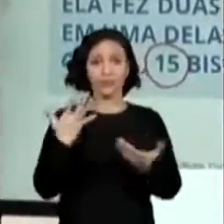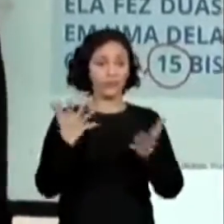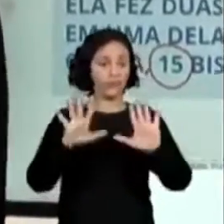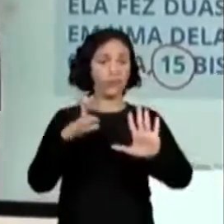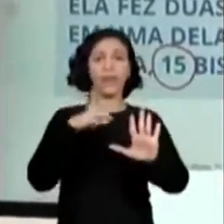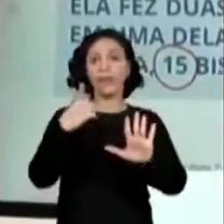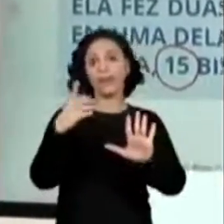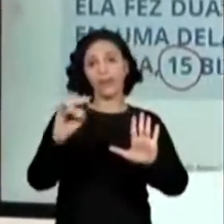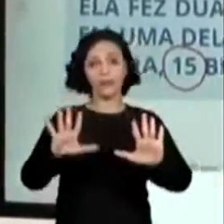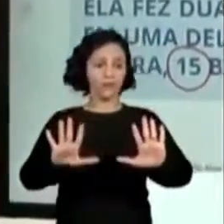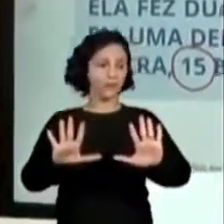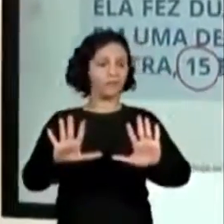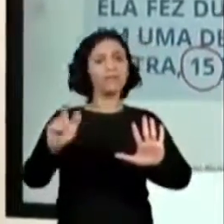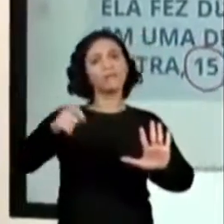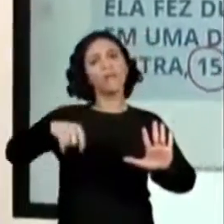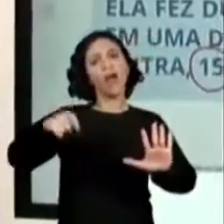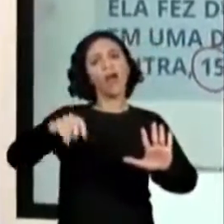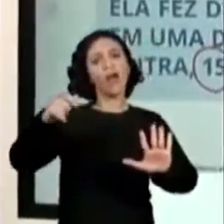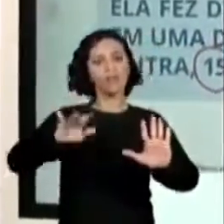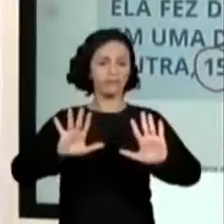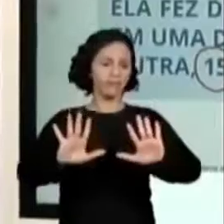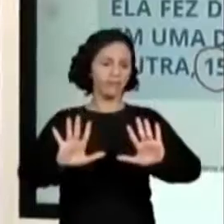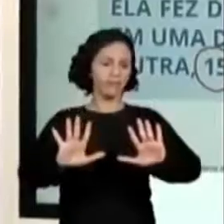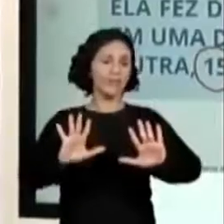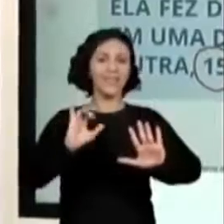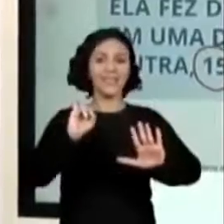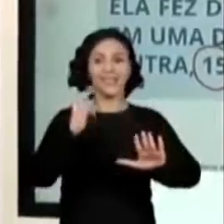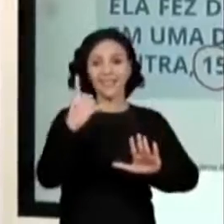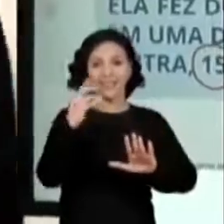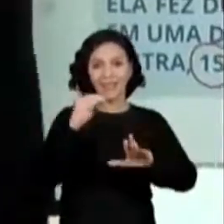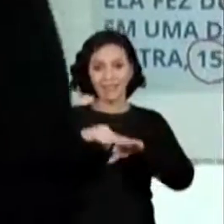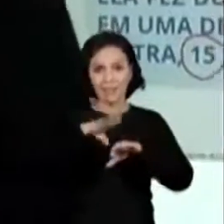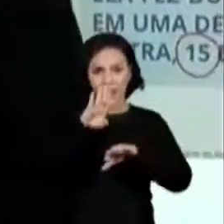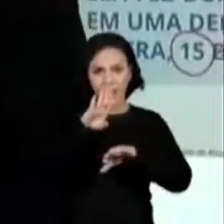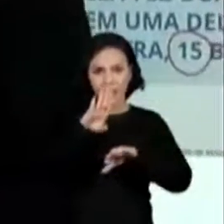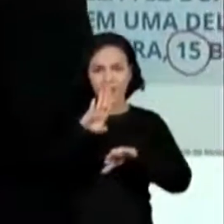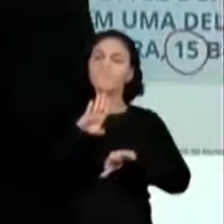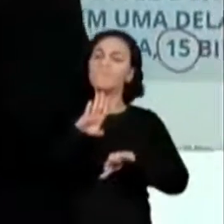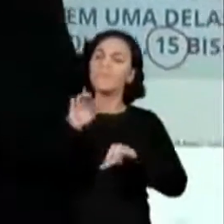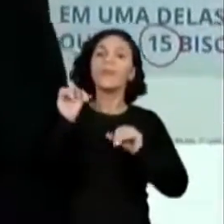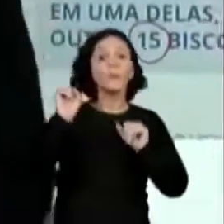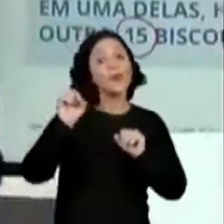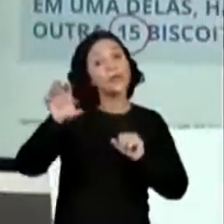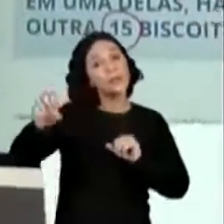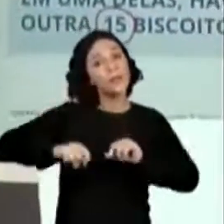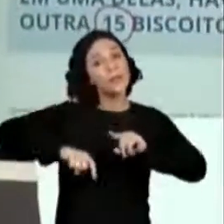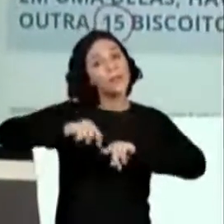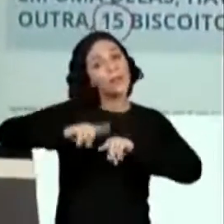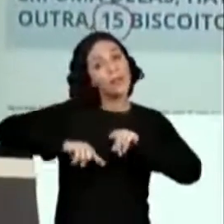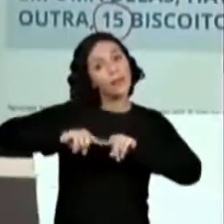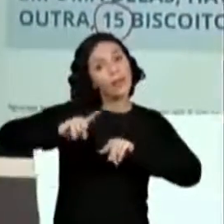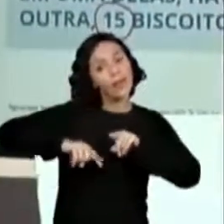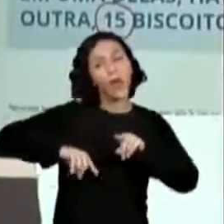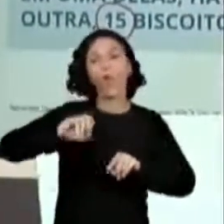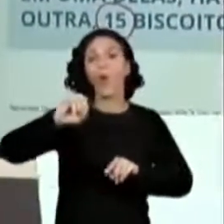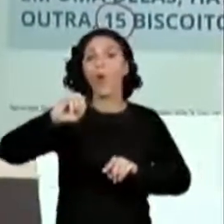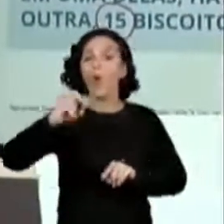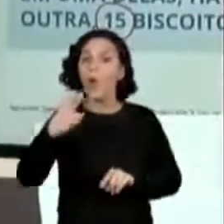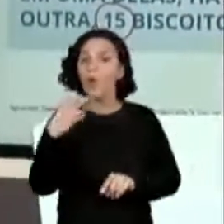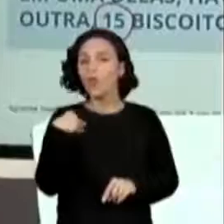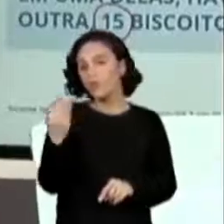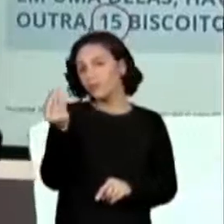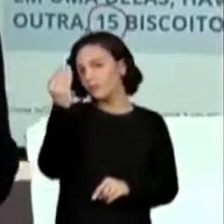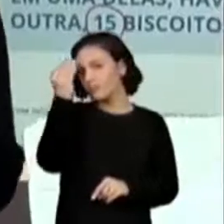dedinhos na mão. Então, quando começa a ficar mais do que isso, é legal eu usar material ou eu começar a guardar uma parte ali